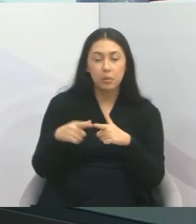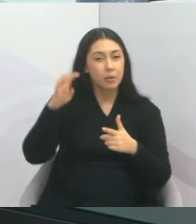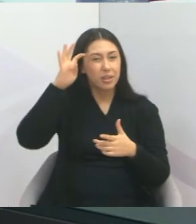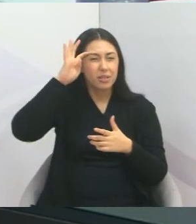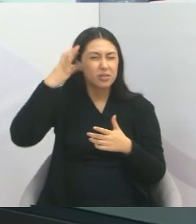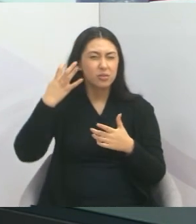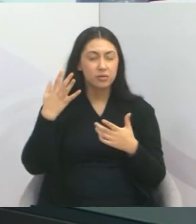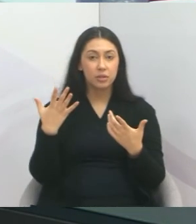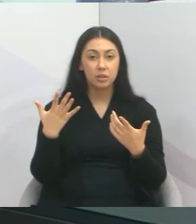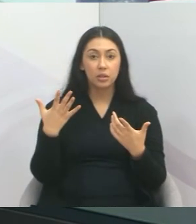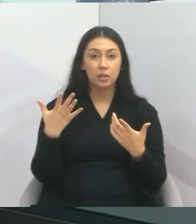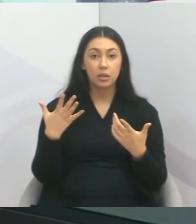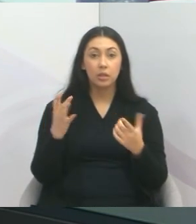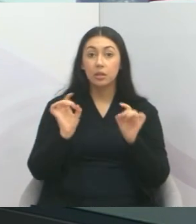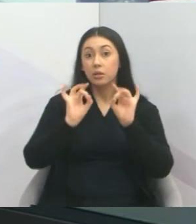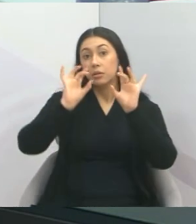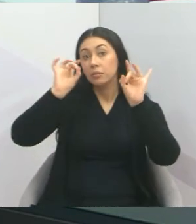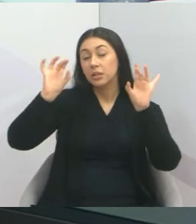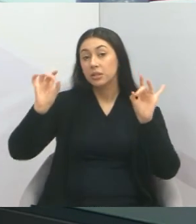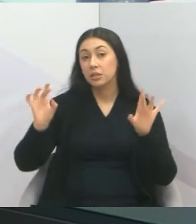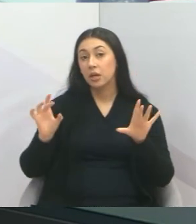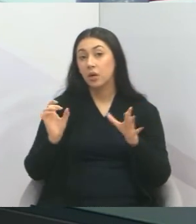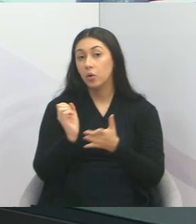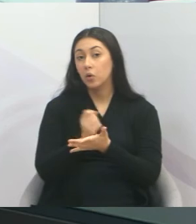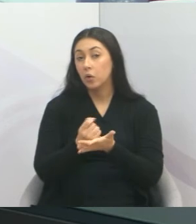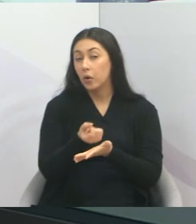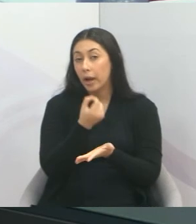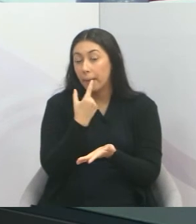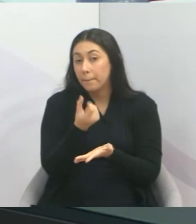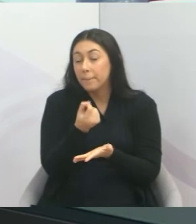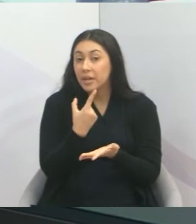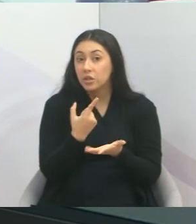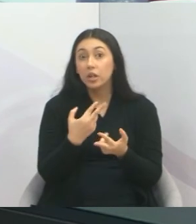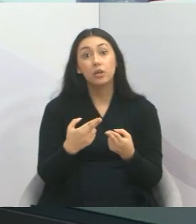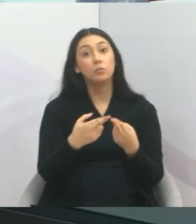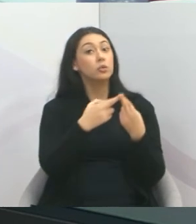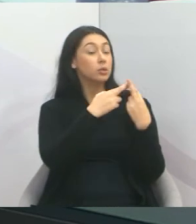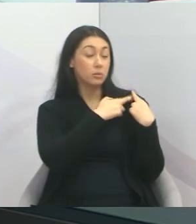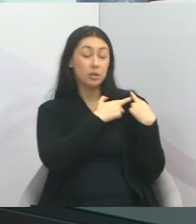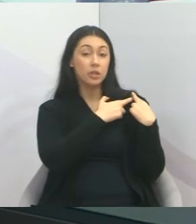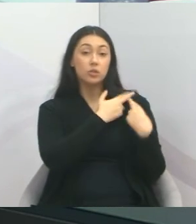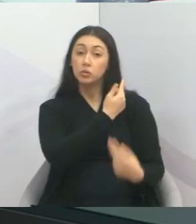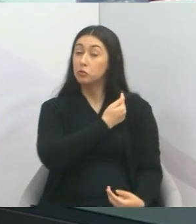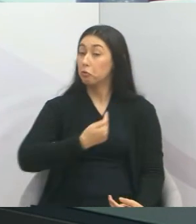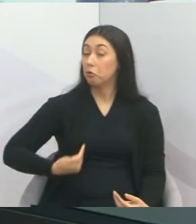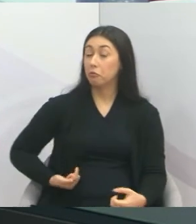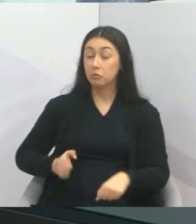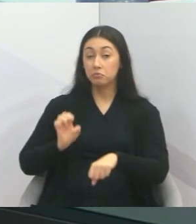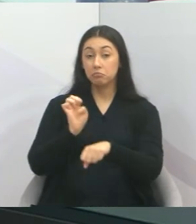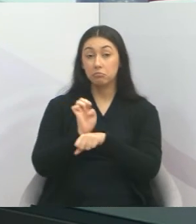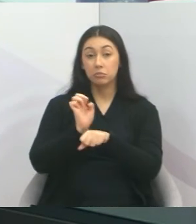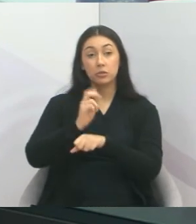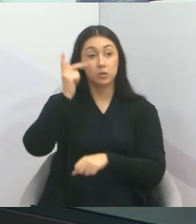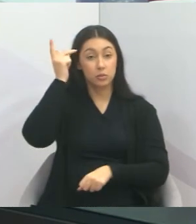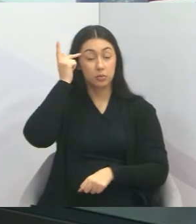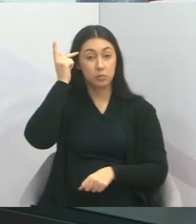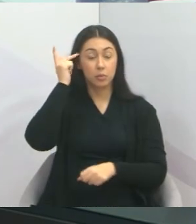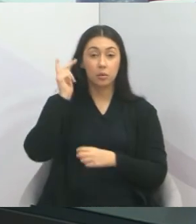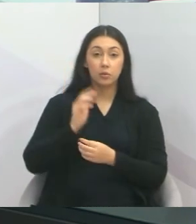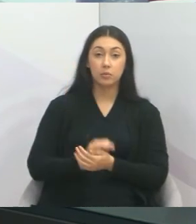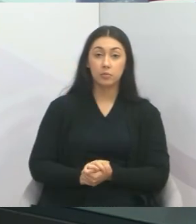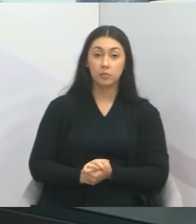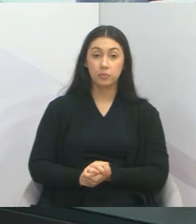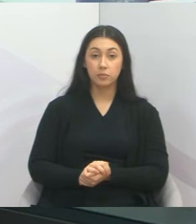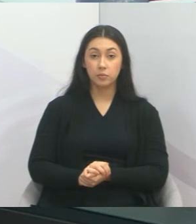no nosso município em especial o remédio de alto custo que é de responsabilidade do Governo do Estado de São Paulo